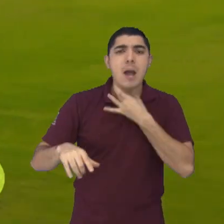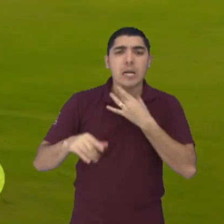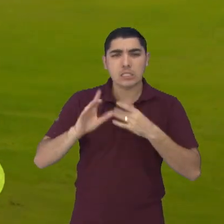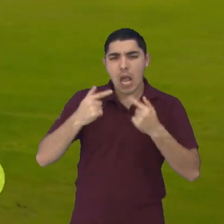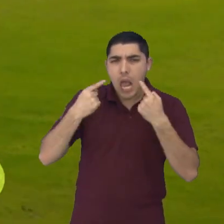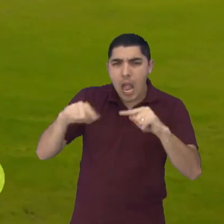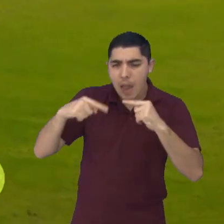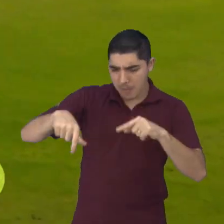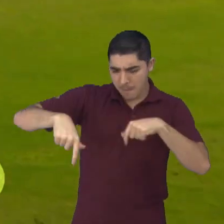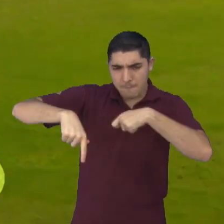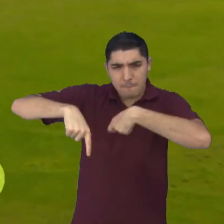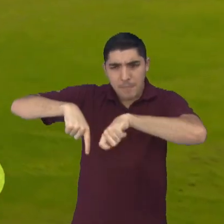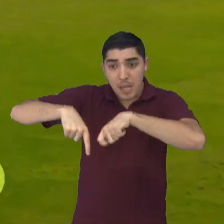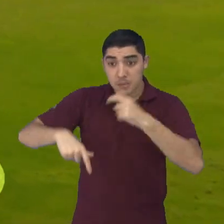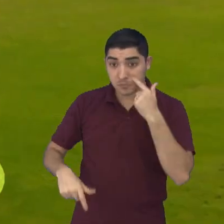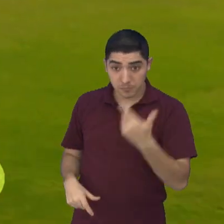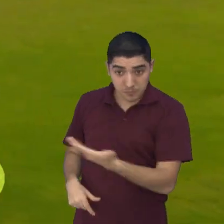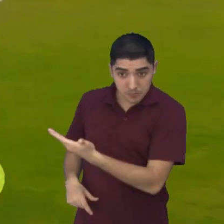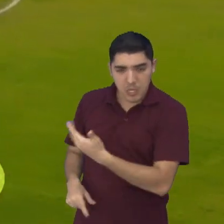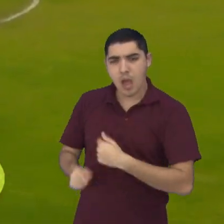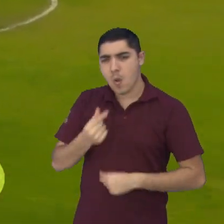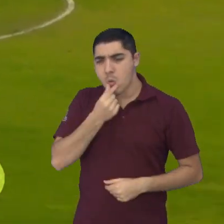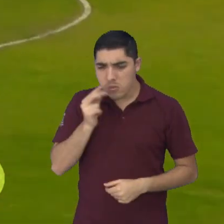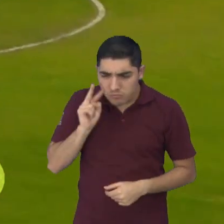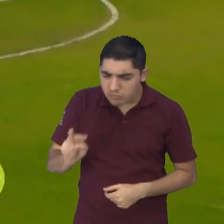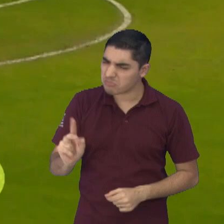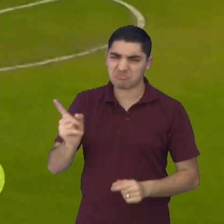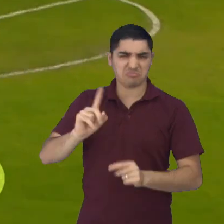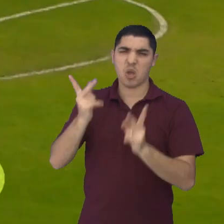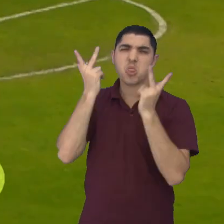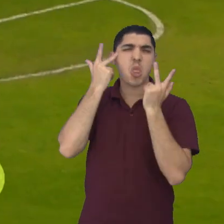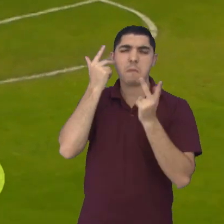de pênalti neste lance, mas o árbitro mandou seguir.